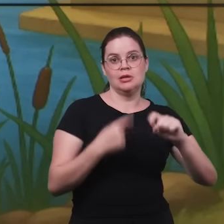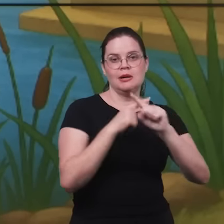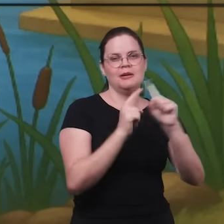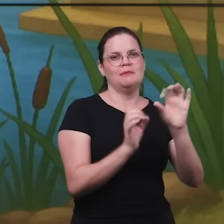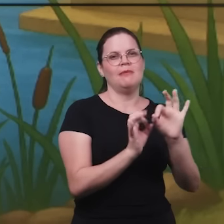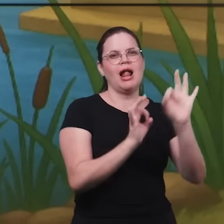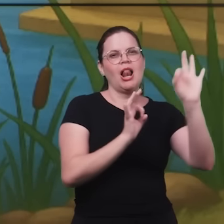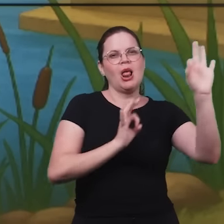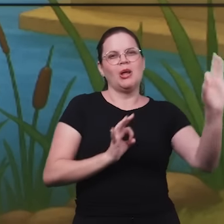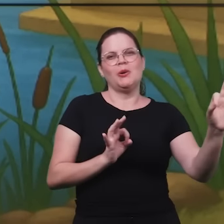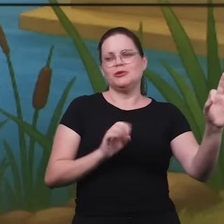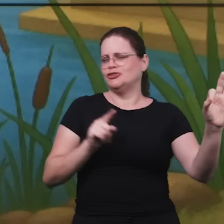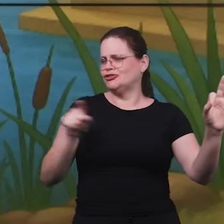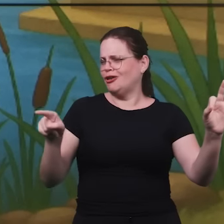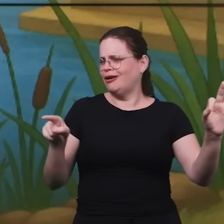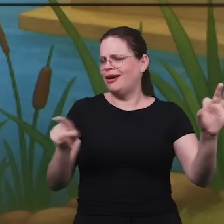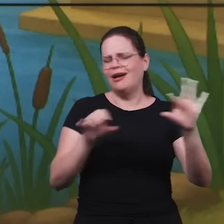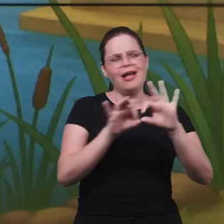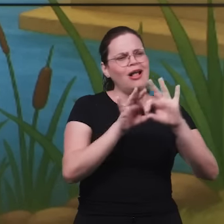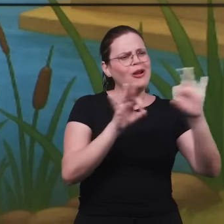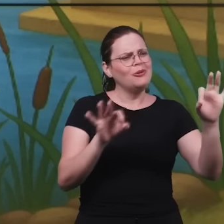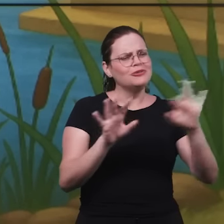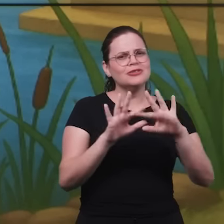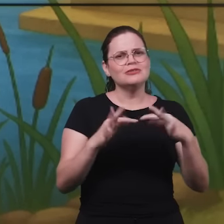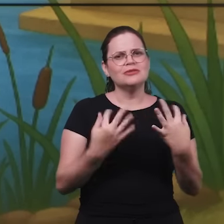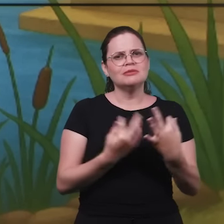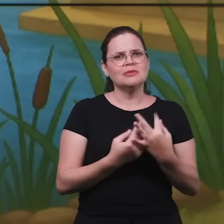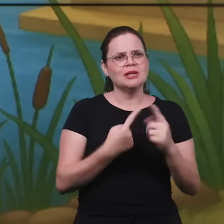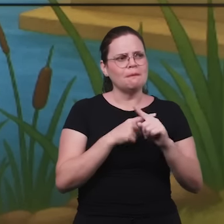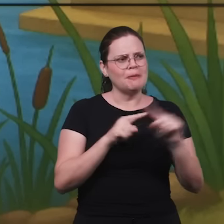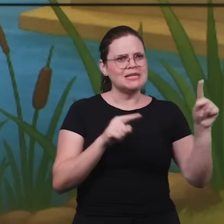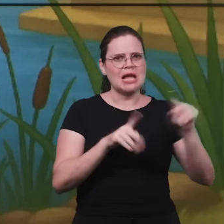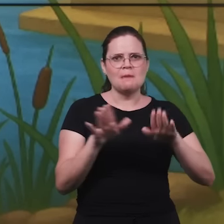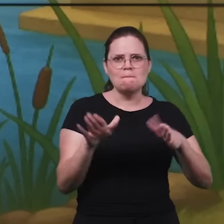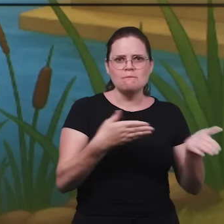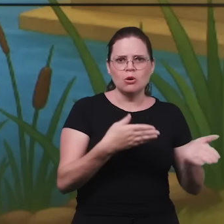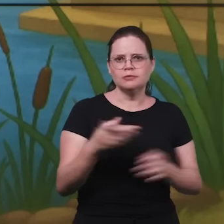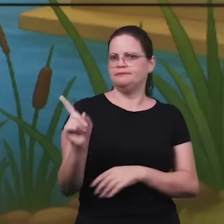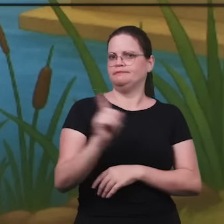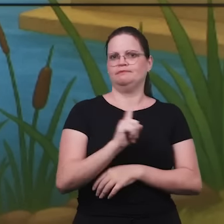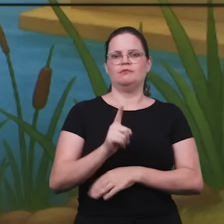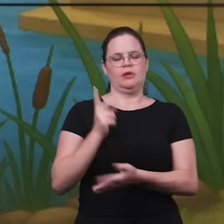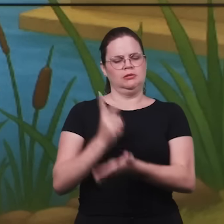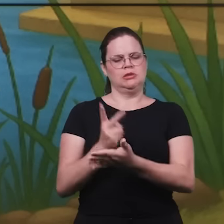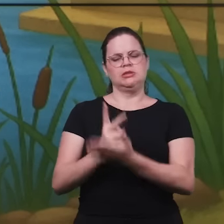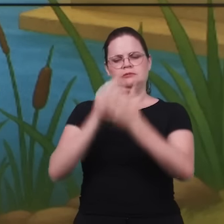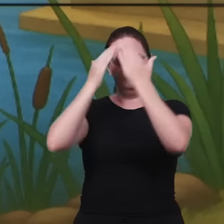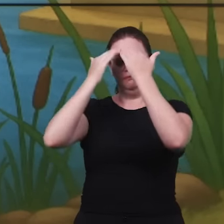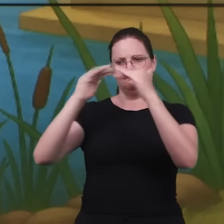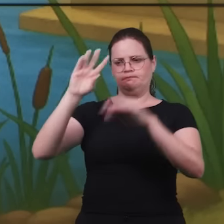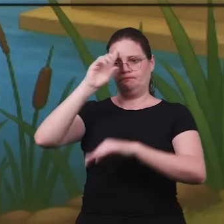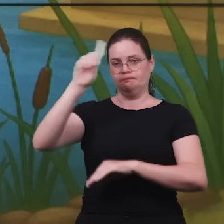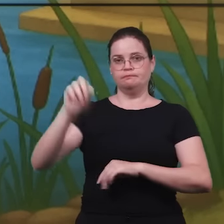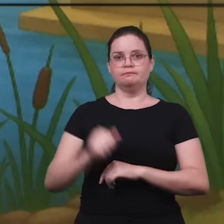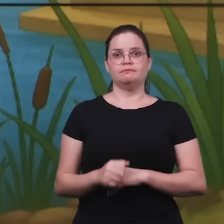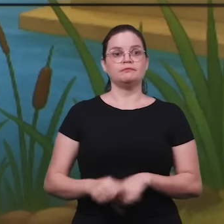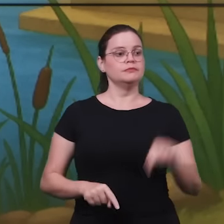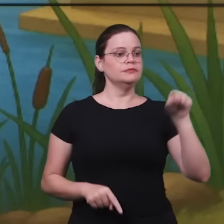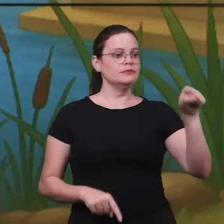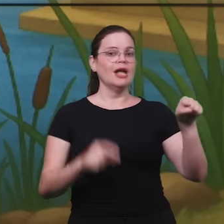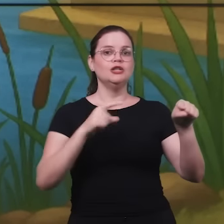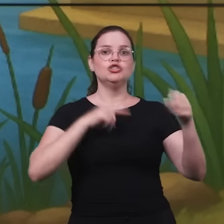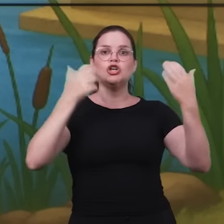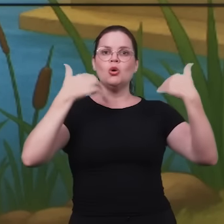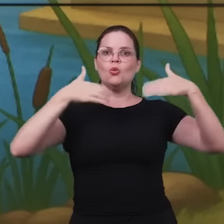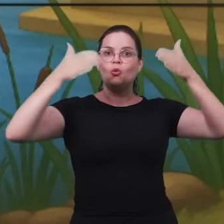não deixou de amar e obedecer a Deus. E o rei, ali na Babilônia, era